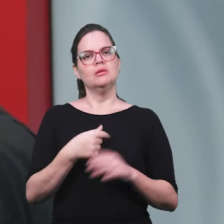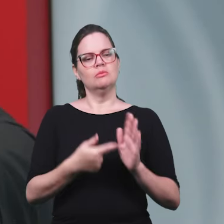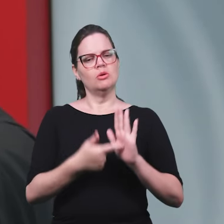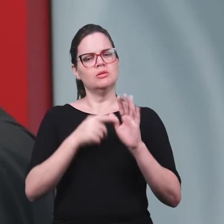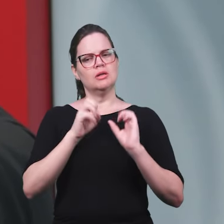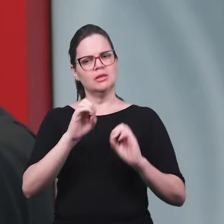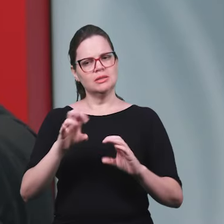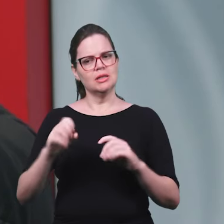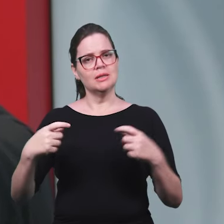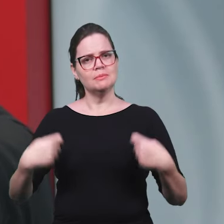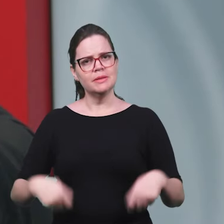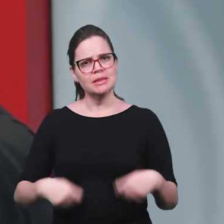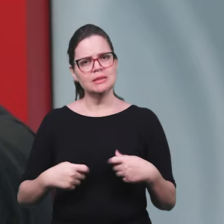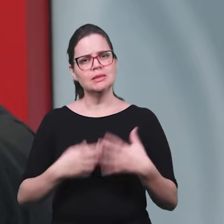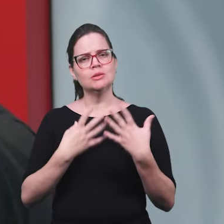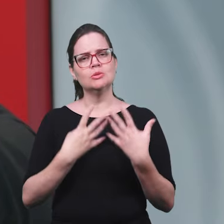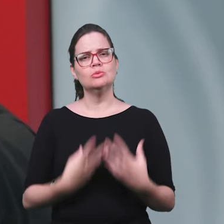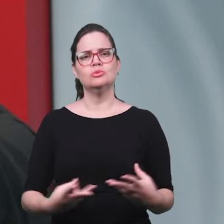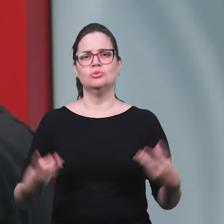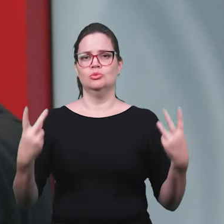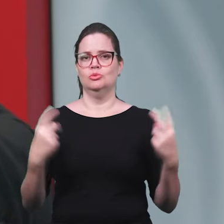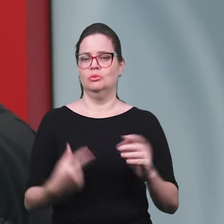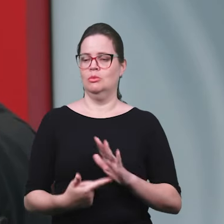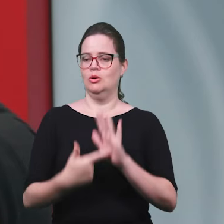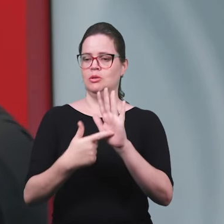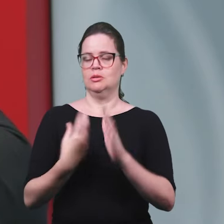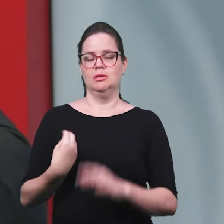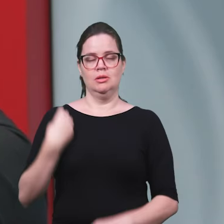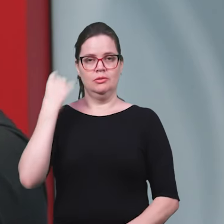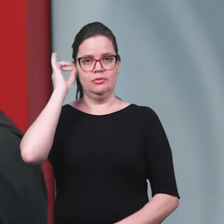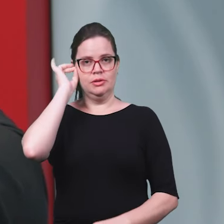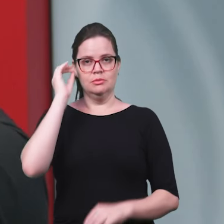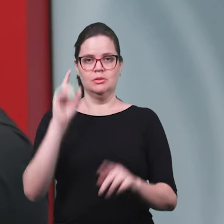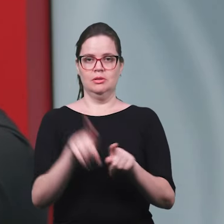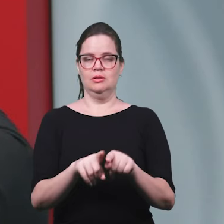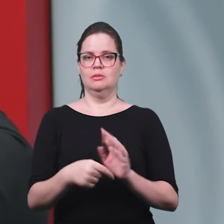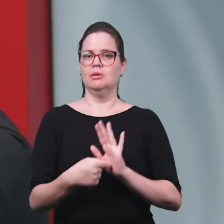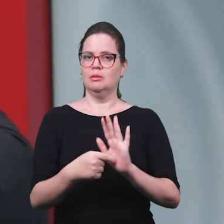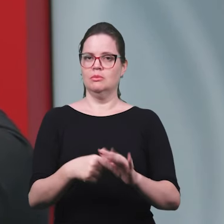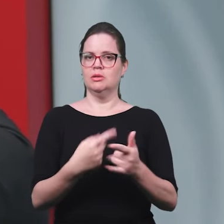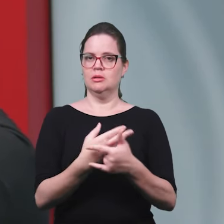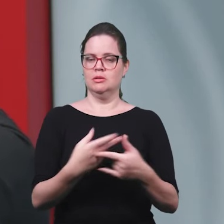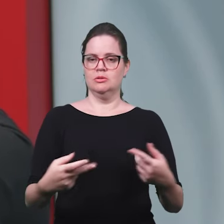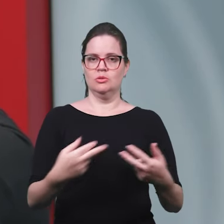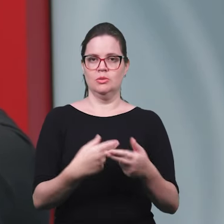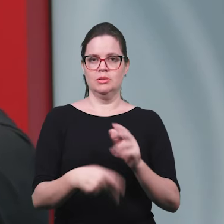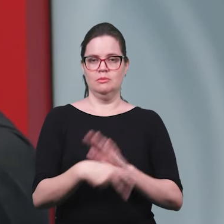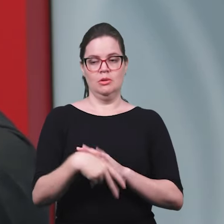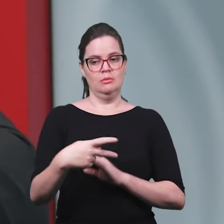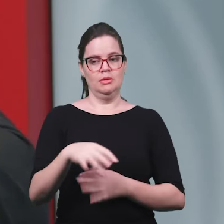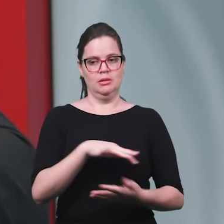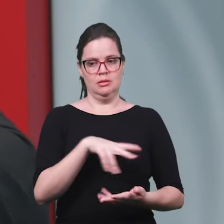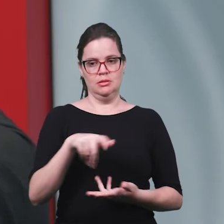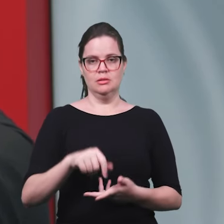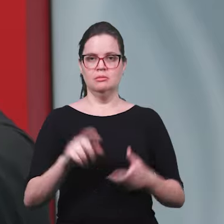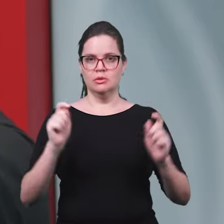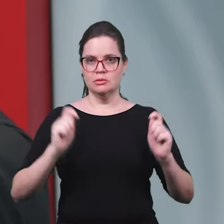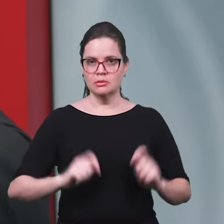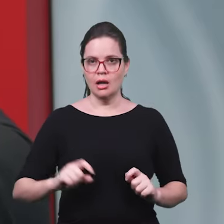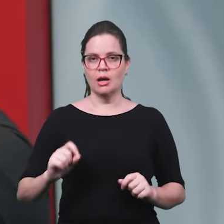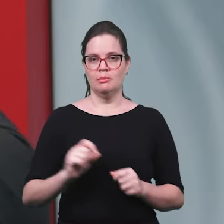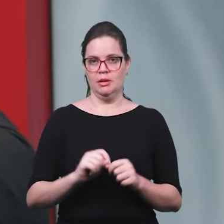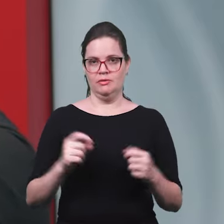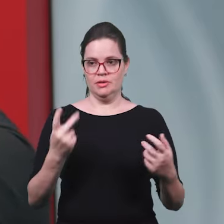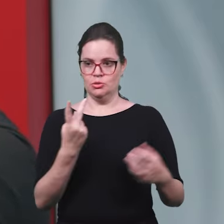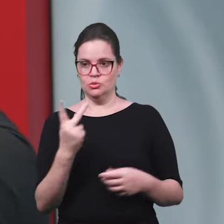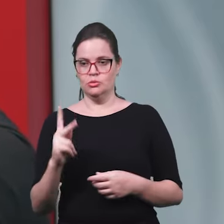através da palavra, através dos ensinos, né, mostrando o espiritual e o material. É possível fazer os dois? Claro